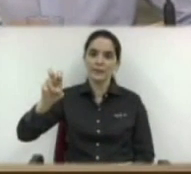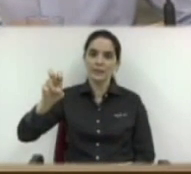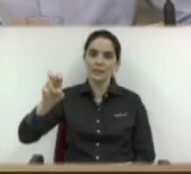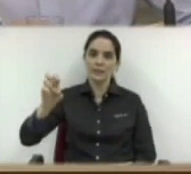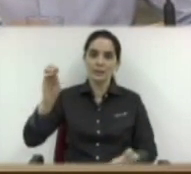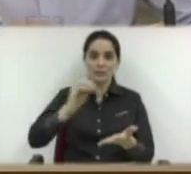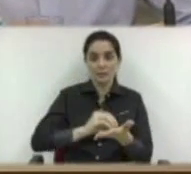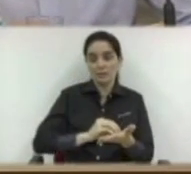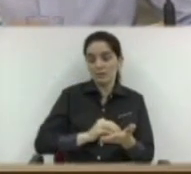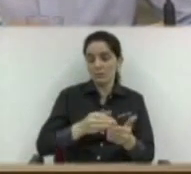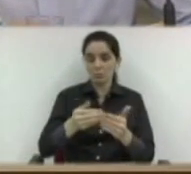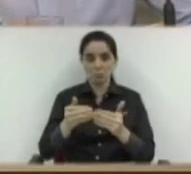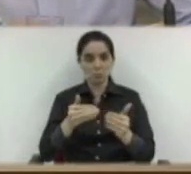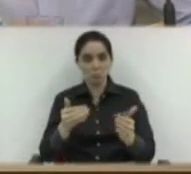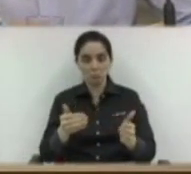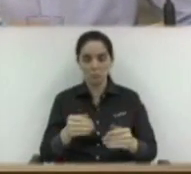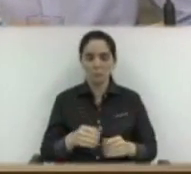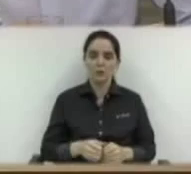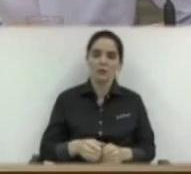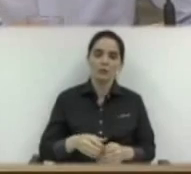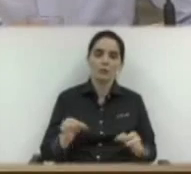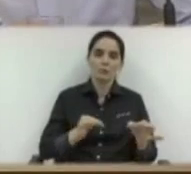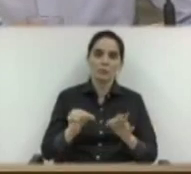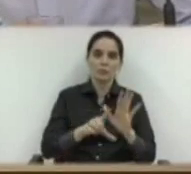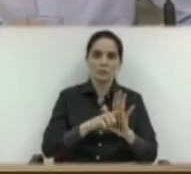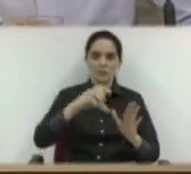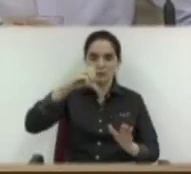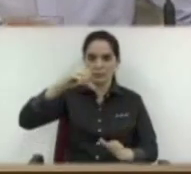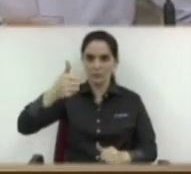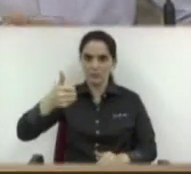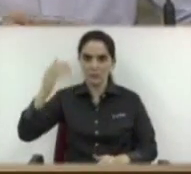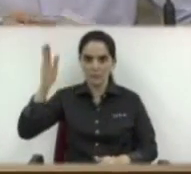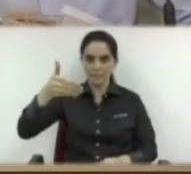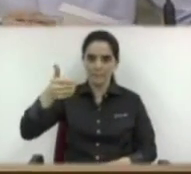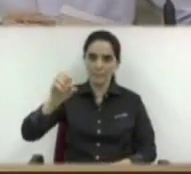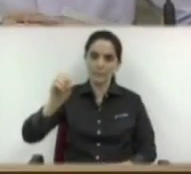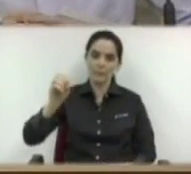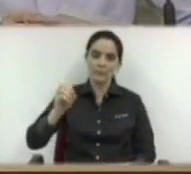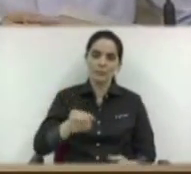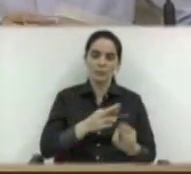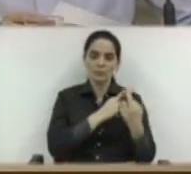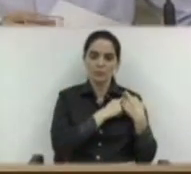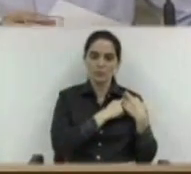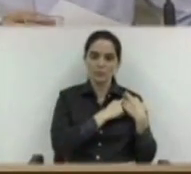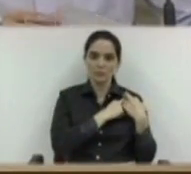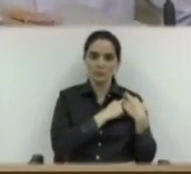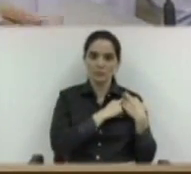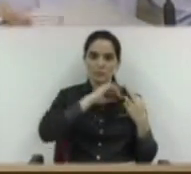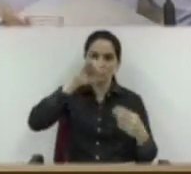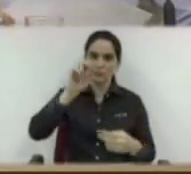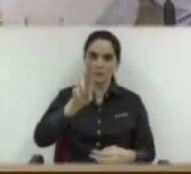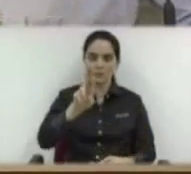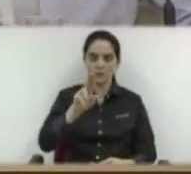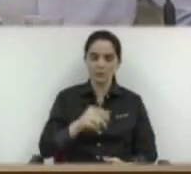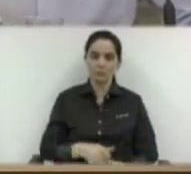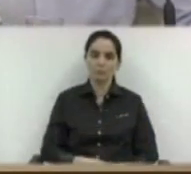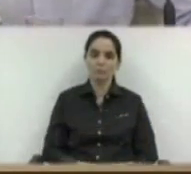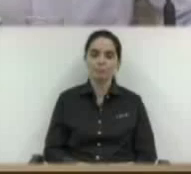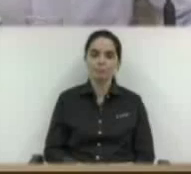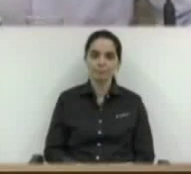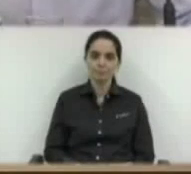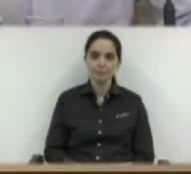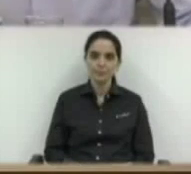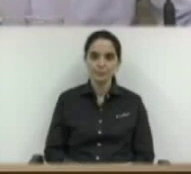Acrescenta onde couber artigo ao projeto de lei número 91/15. Autor, vereador José Eduardo Monteiro Júnior, Junegão.